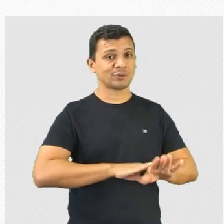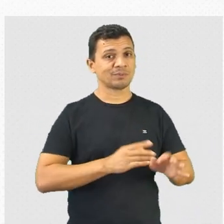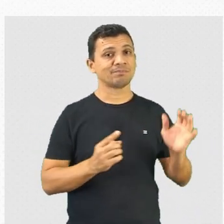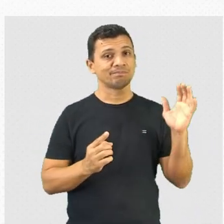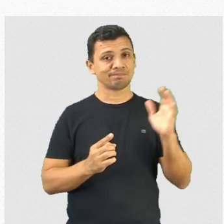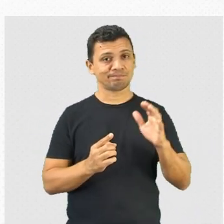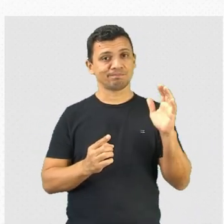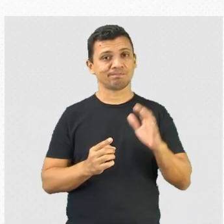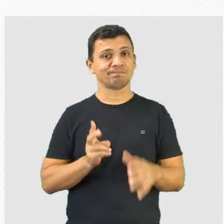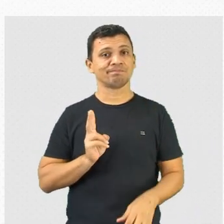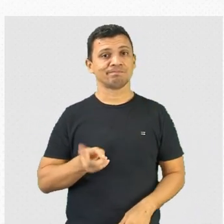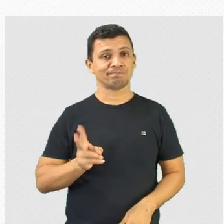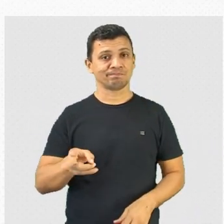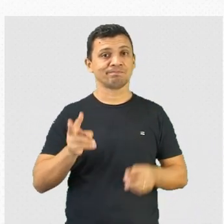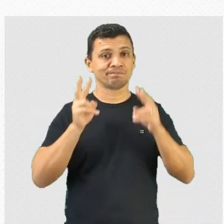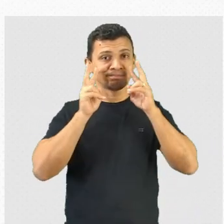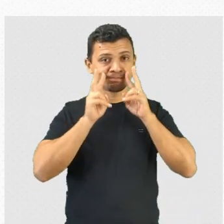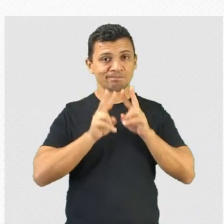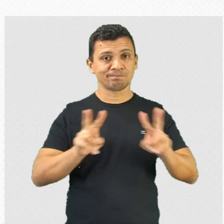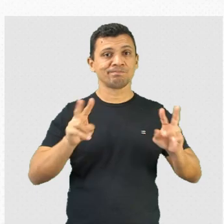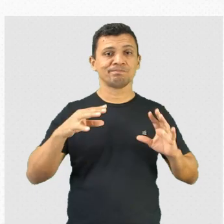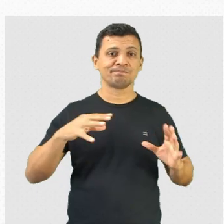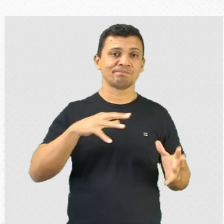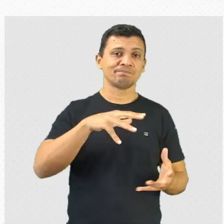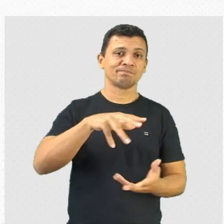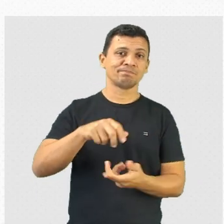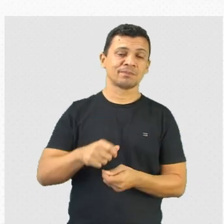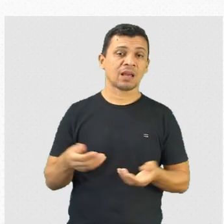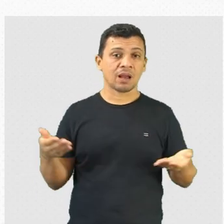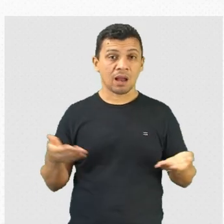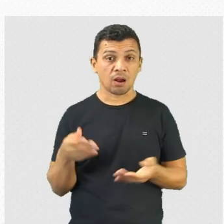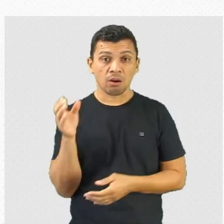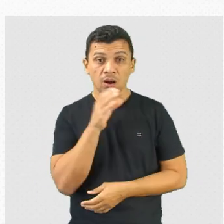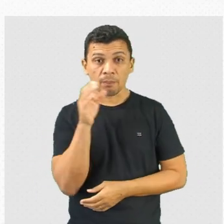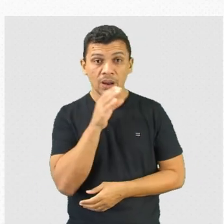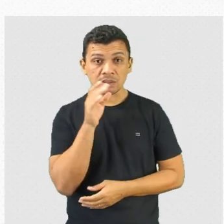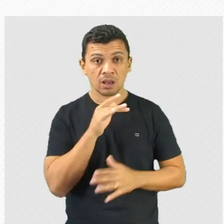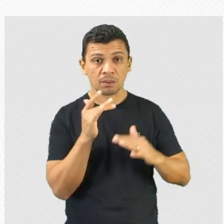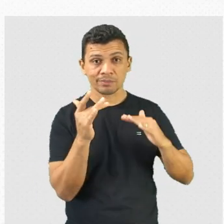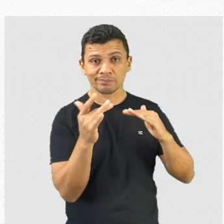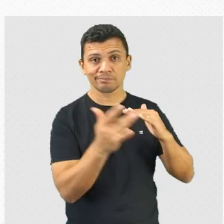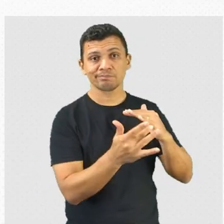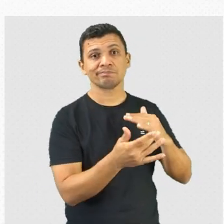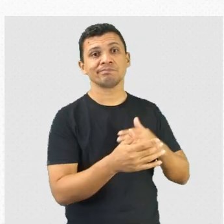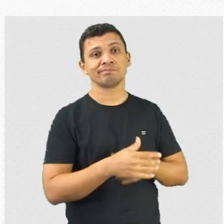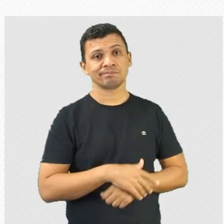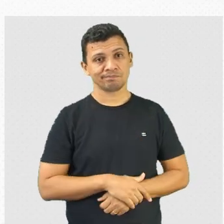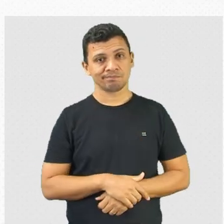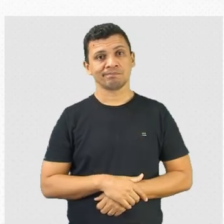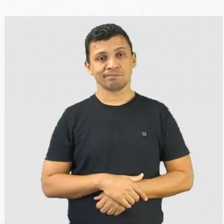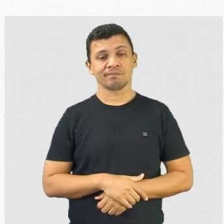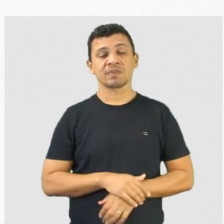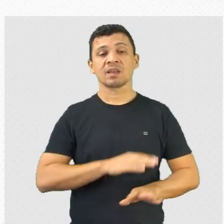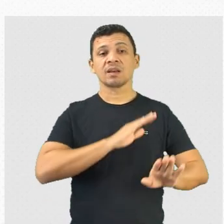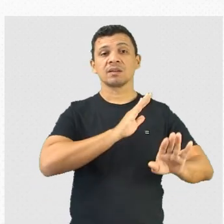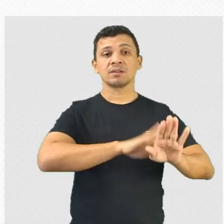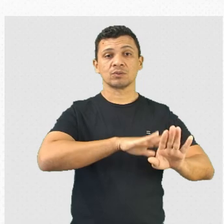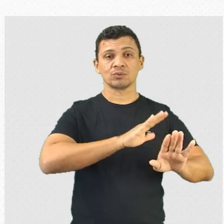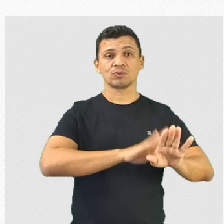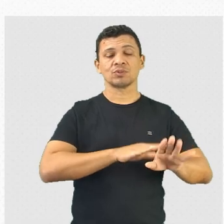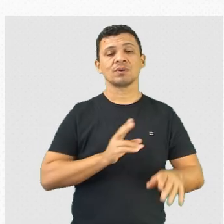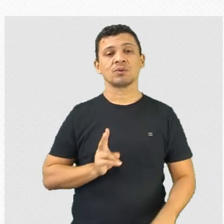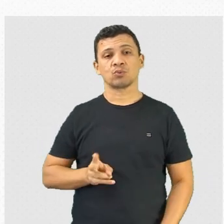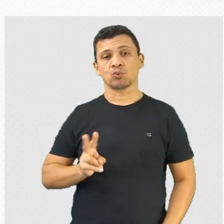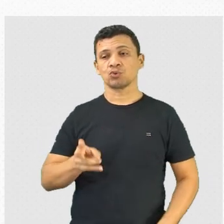moldando visões de mundo, mas agora elas circulam mais rápido nas redes sociais, certo? Então as ideologias, elas continuam